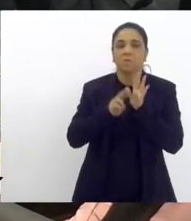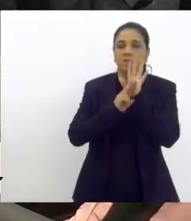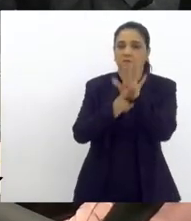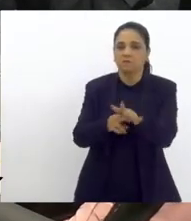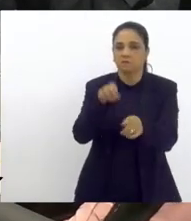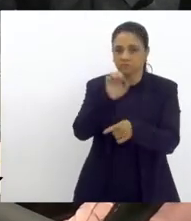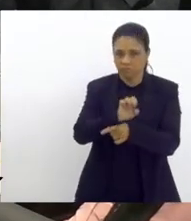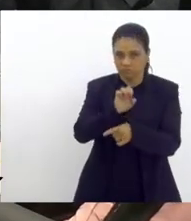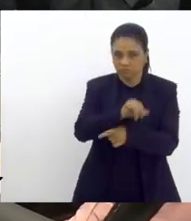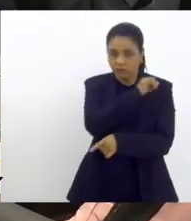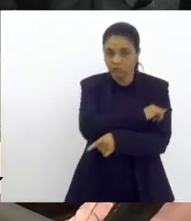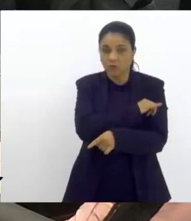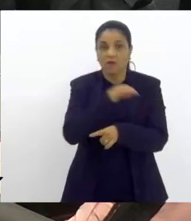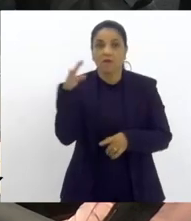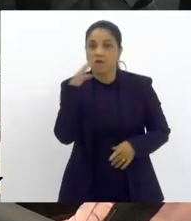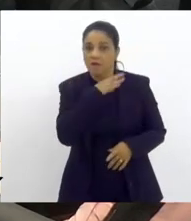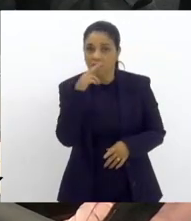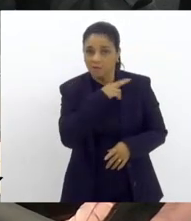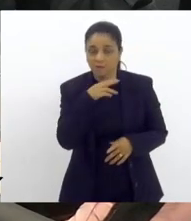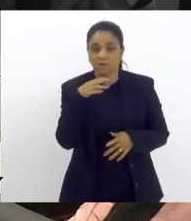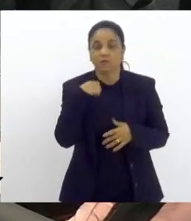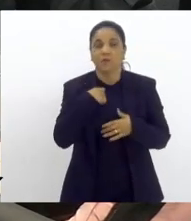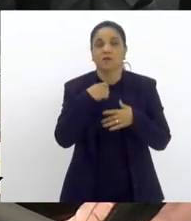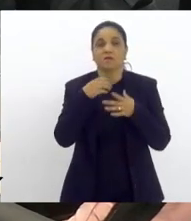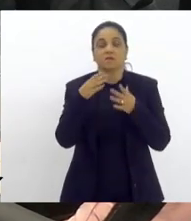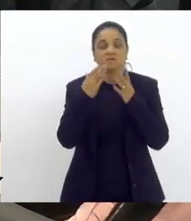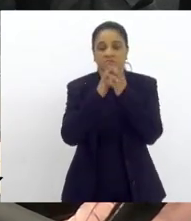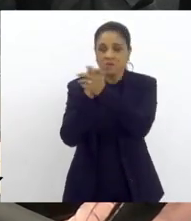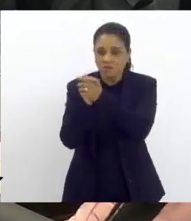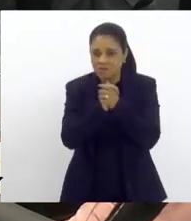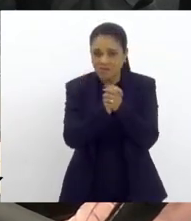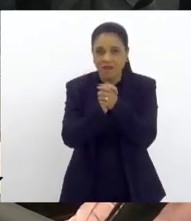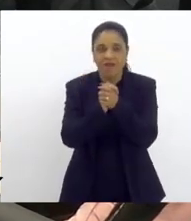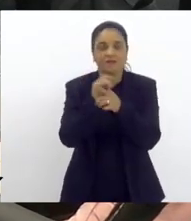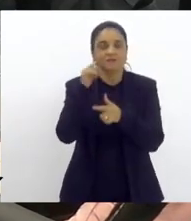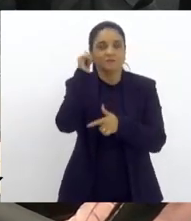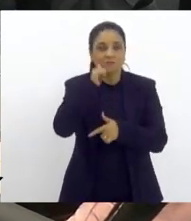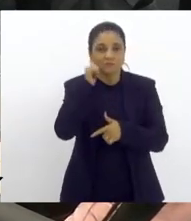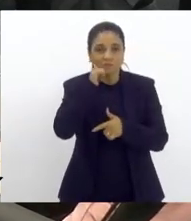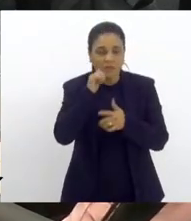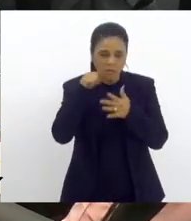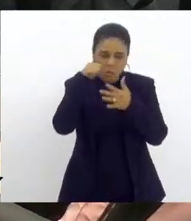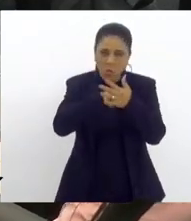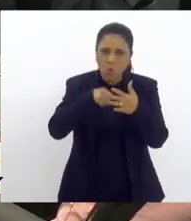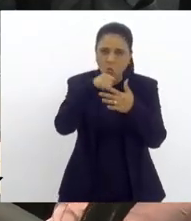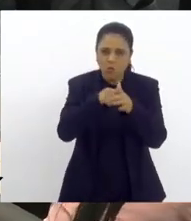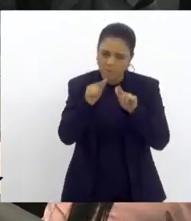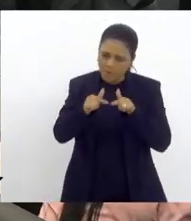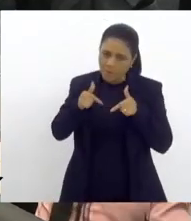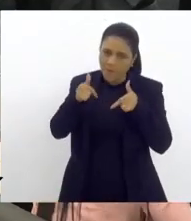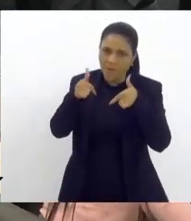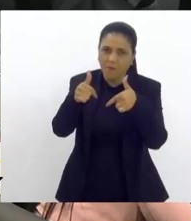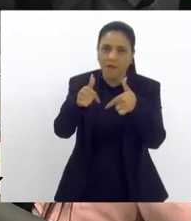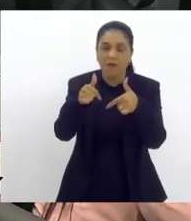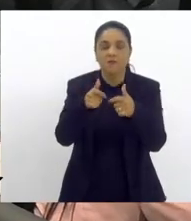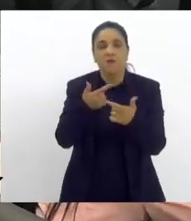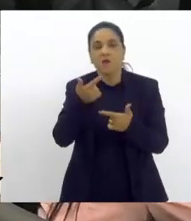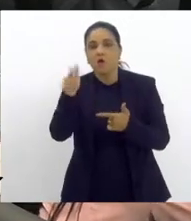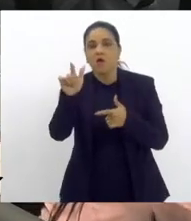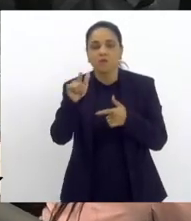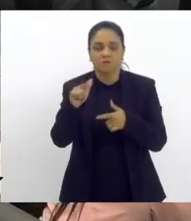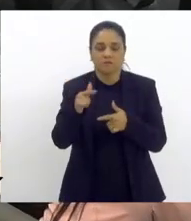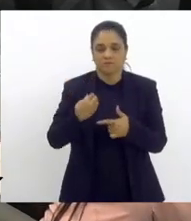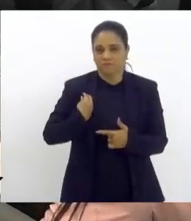favor sempre as mulheres que estão à frente das lutas pela vida de outras mulheres né eu não tenho dúvida